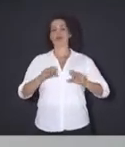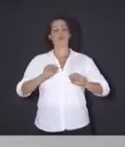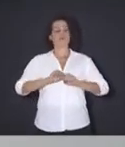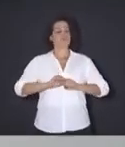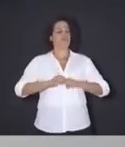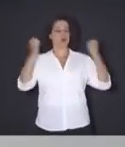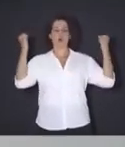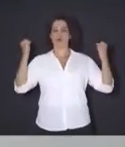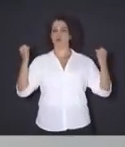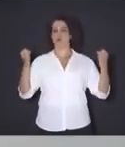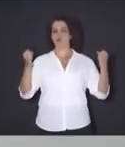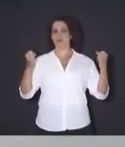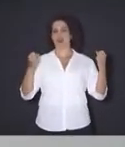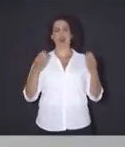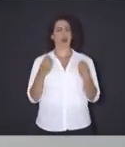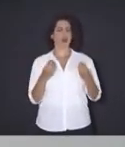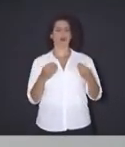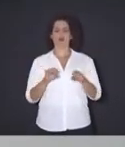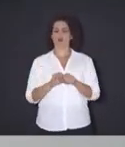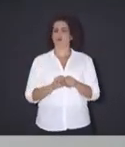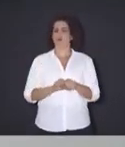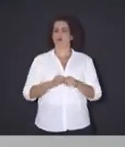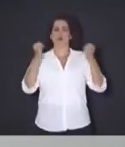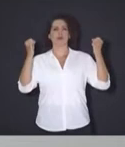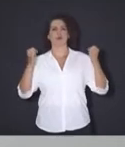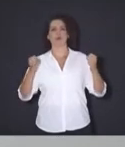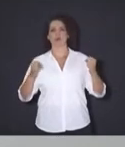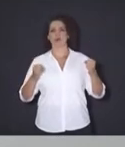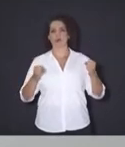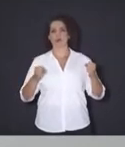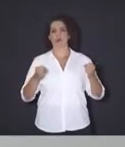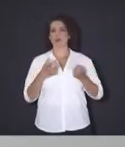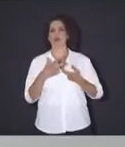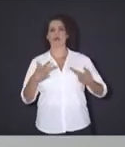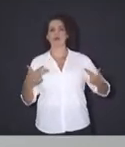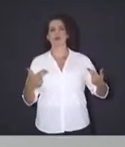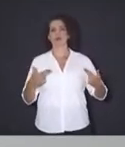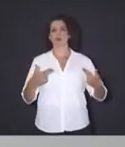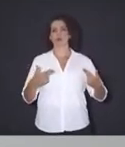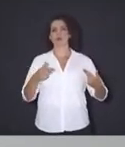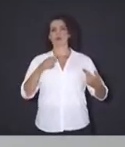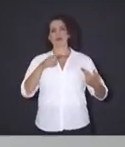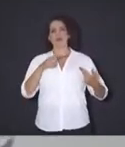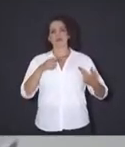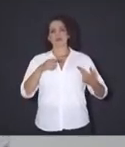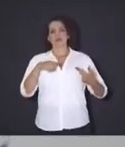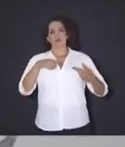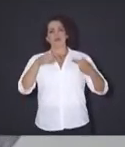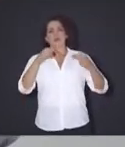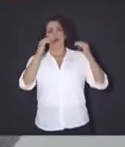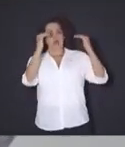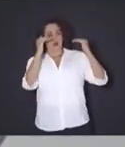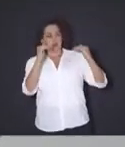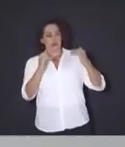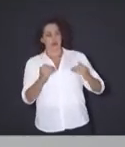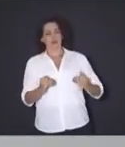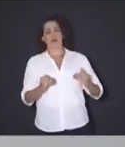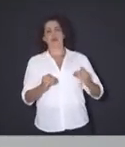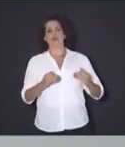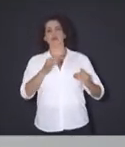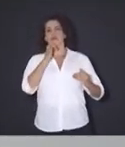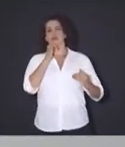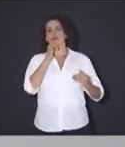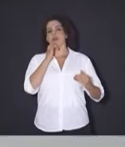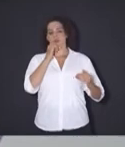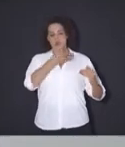eo rompimento dessa dessa desse estranhamento tem vários níveis um deles é a legitimidade do